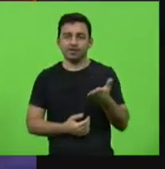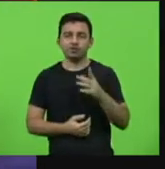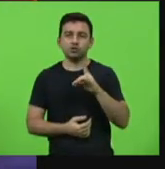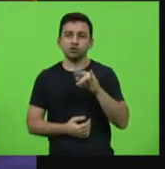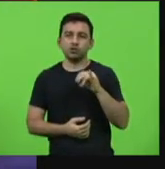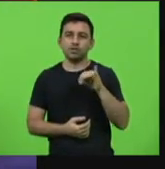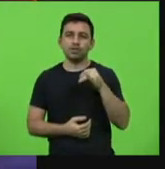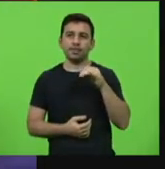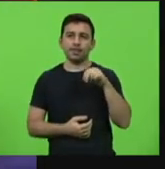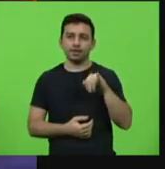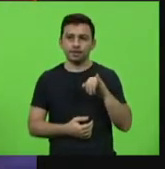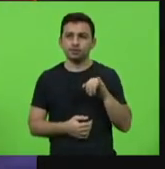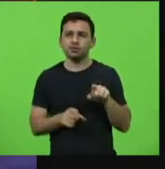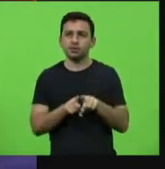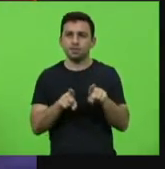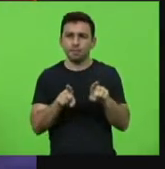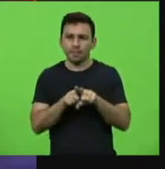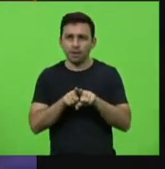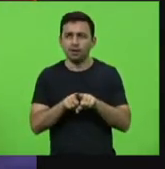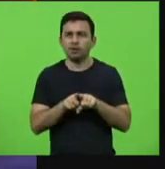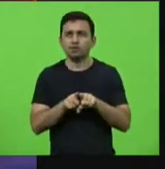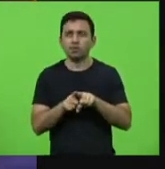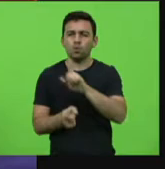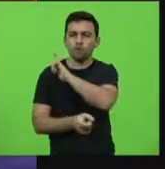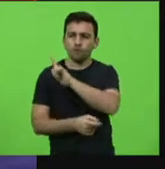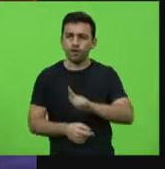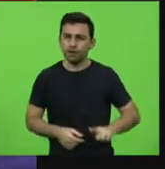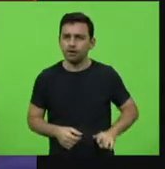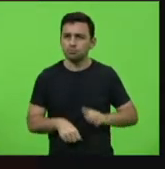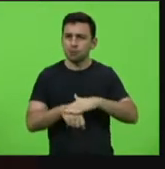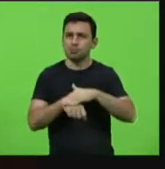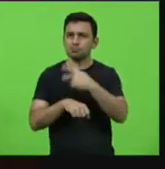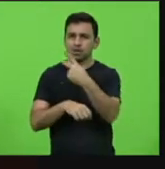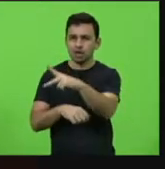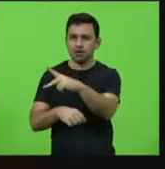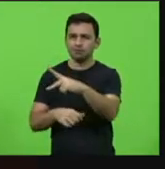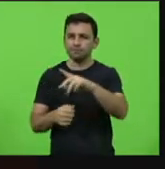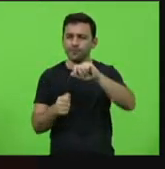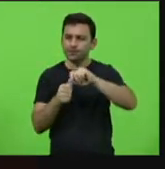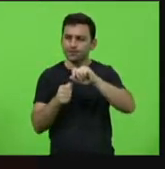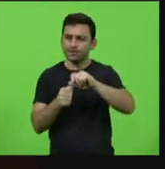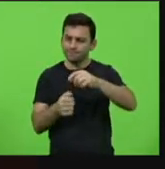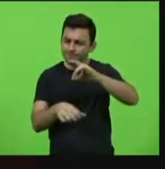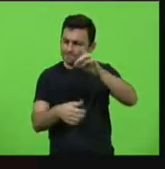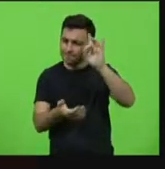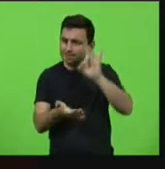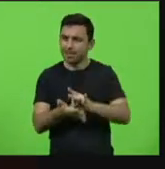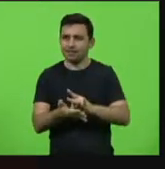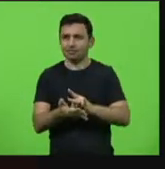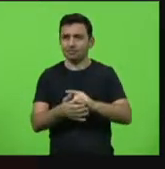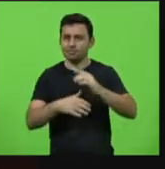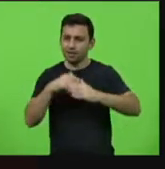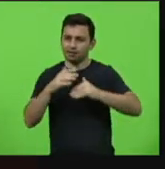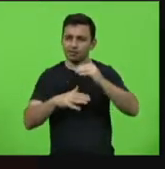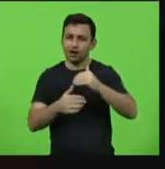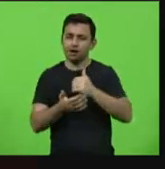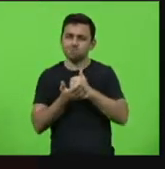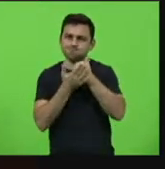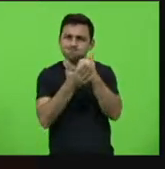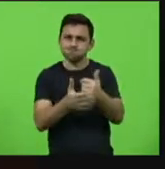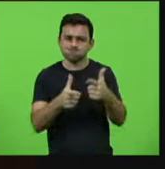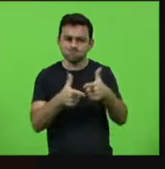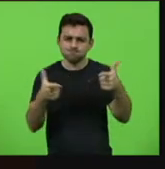pela ação, parabéns ao governo do Estado, por realmente fazer isso, na prática, aumentar a segurança